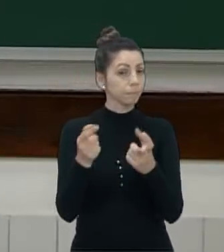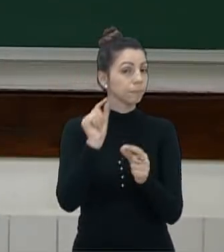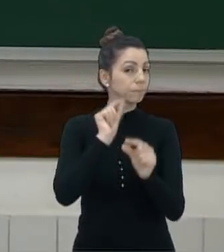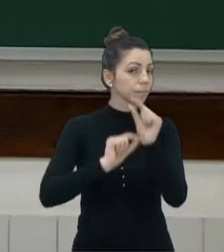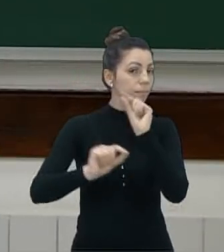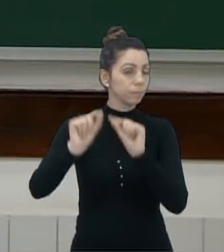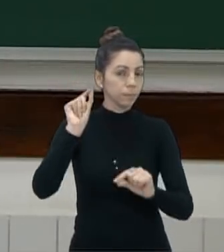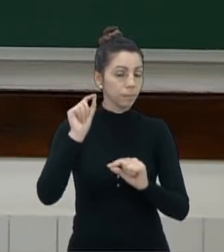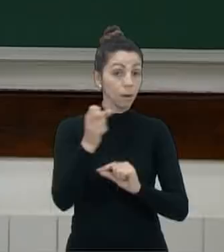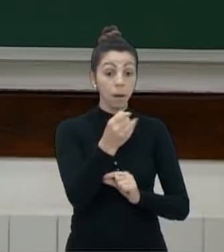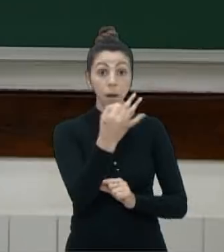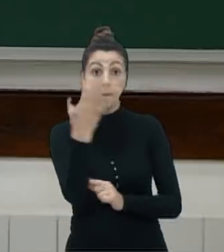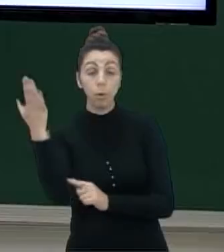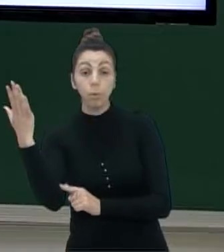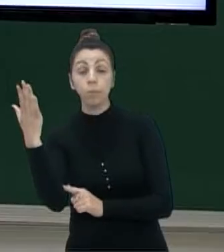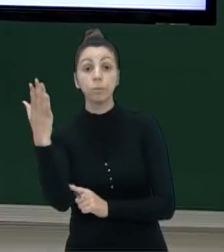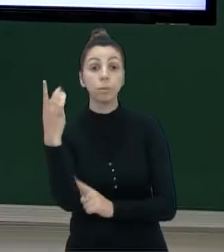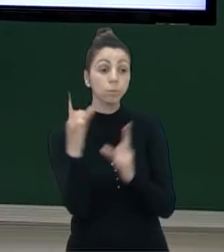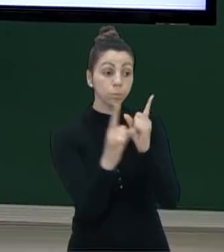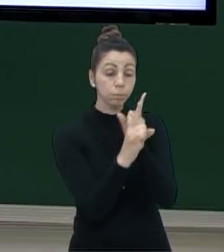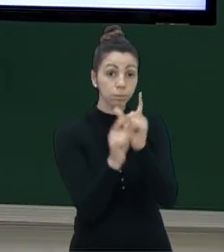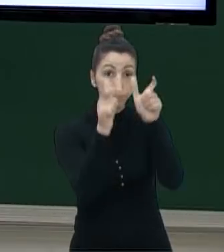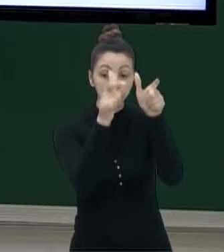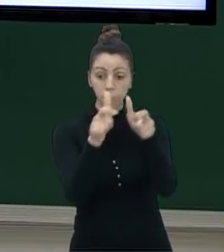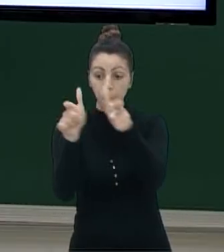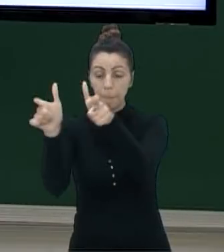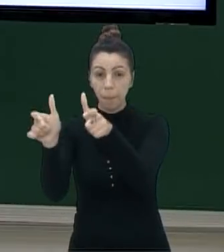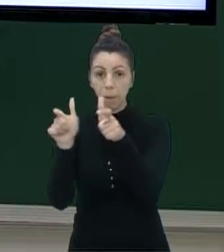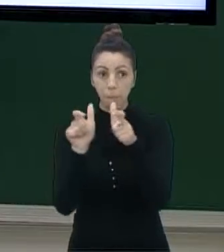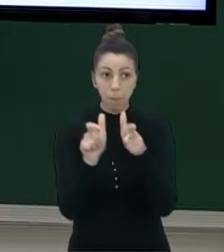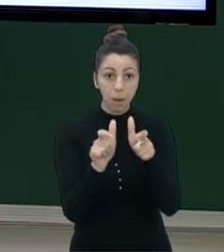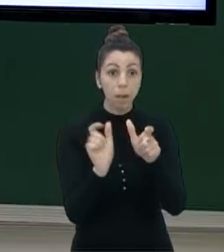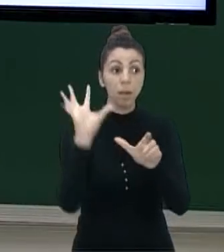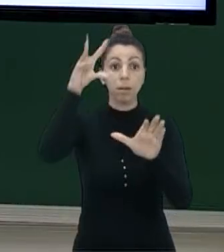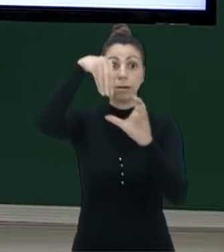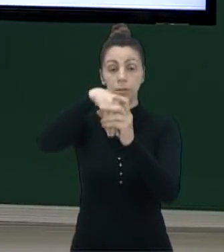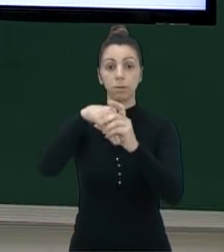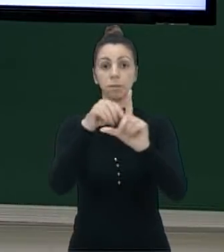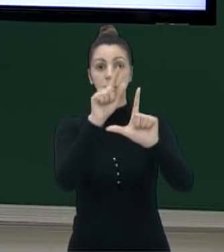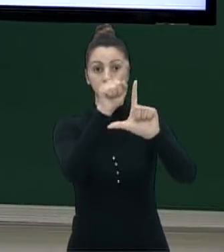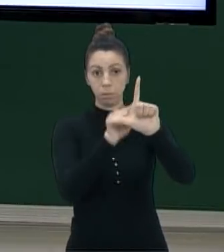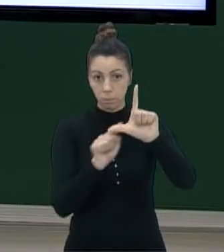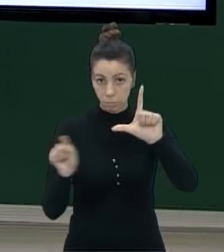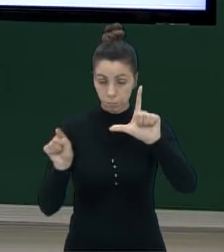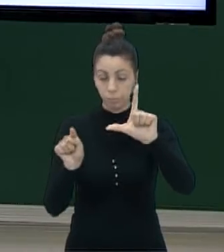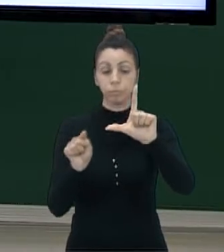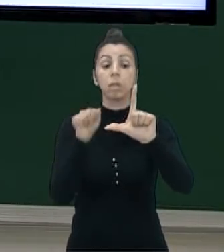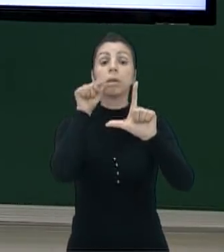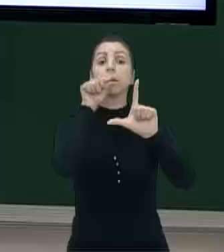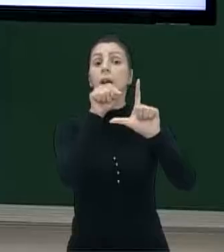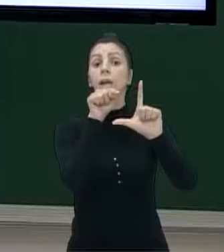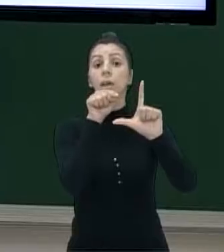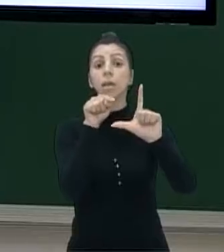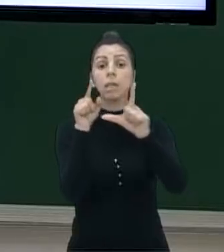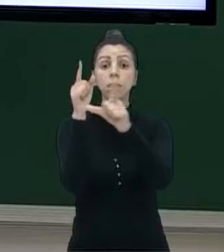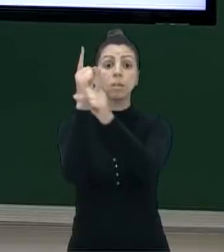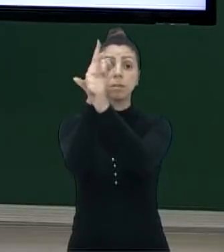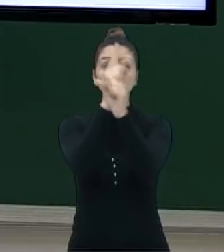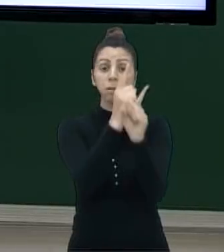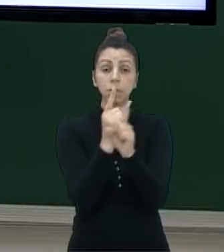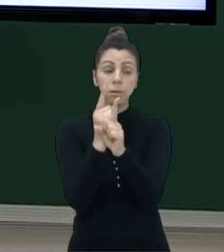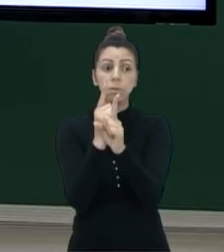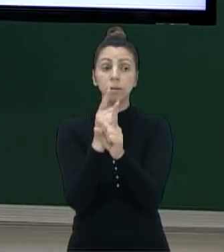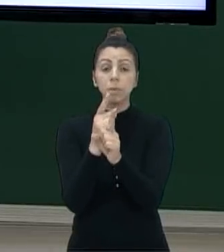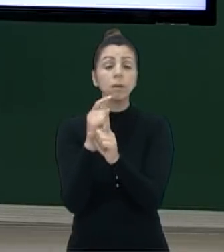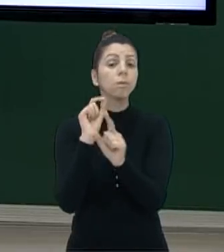passado alguns pontos de localização no plano cartesiano. E esses pontos de localização,